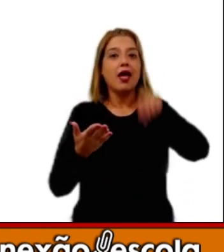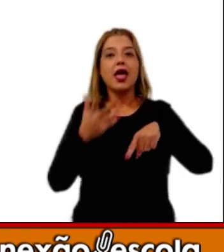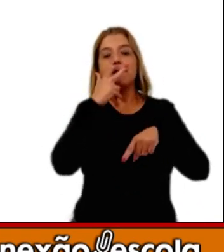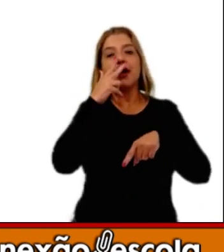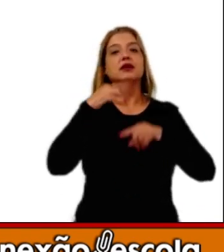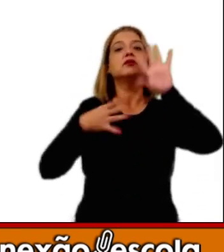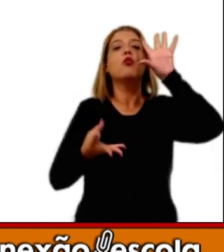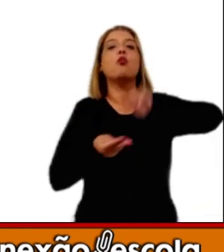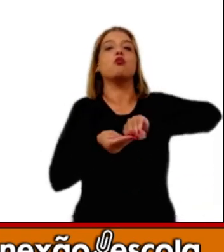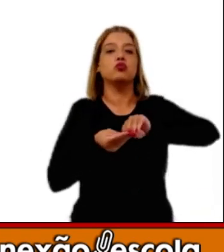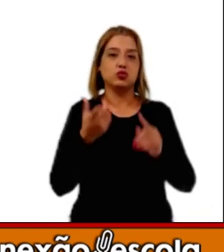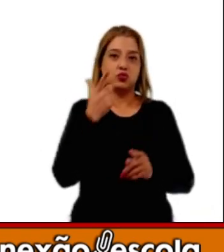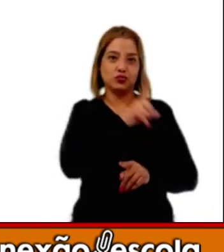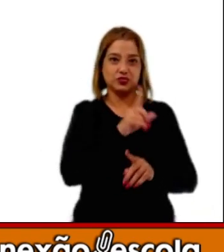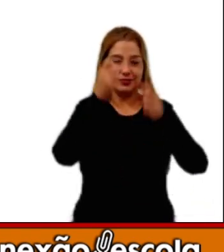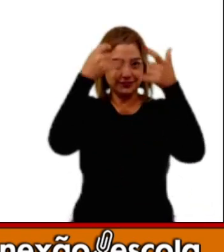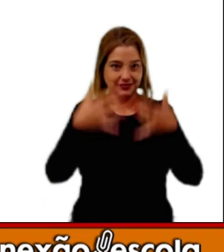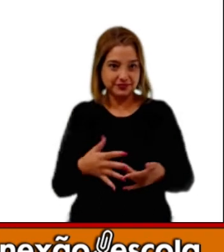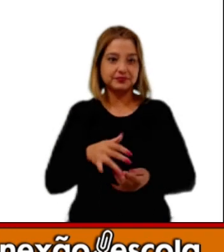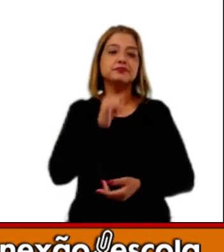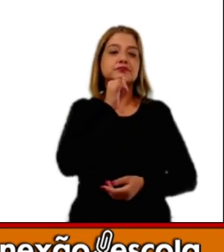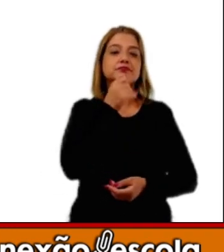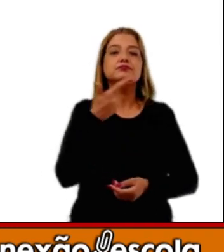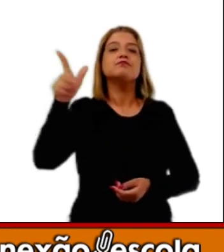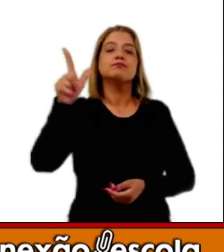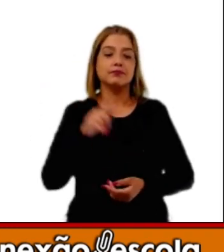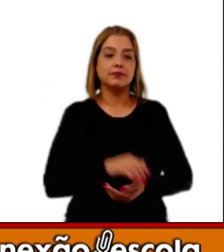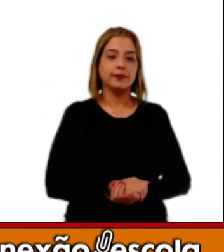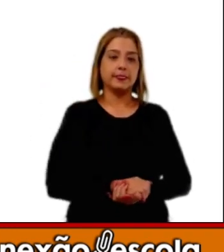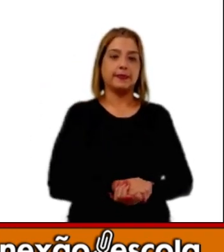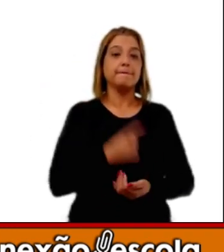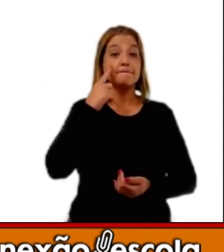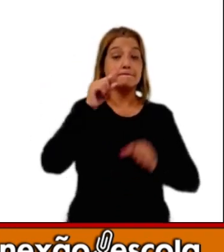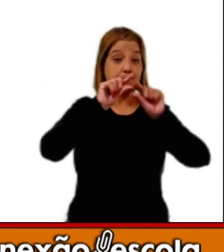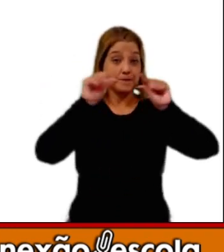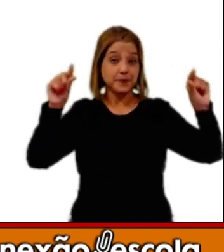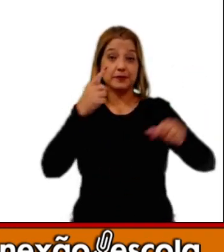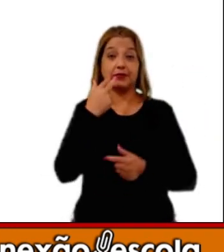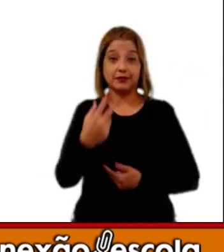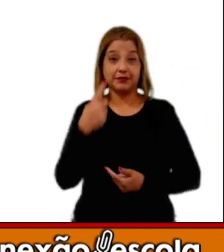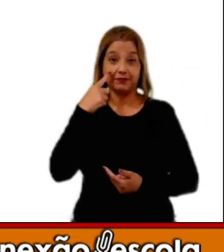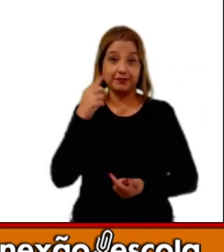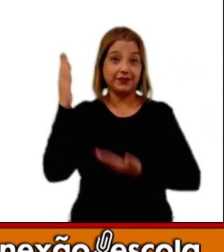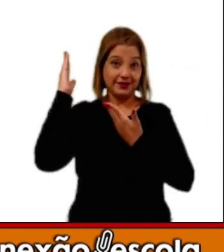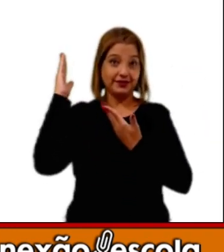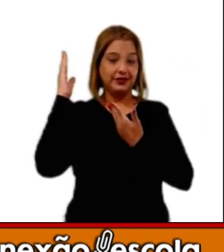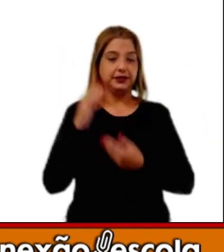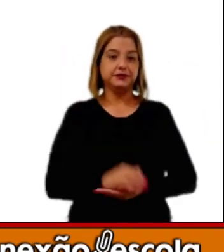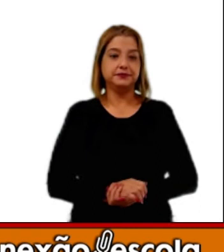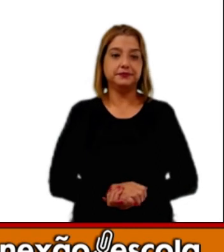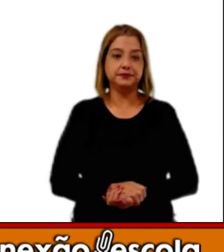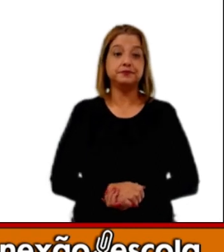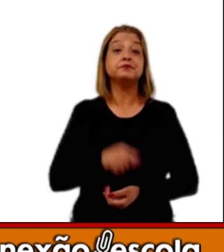e por fim eu tenho um outro exemplo olha lá e eu will have a great new year you study more